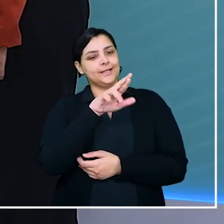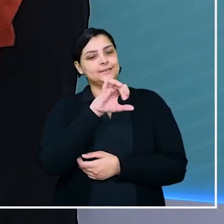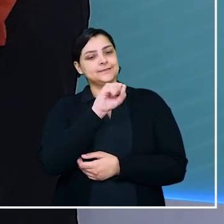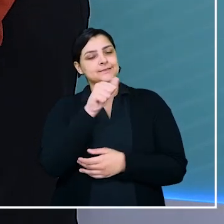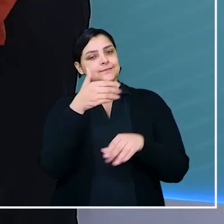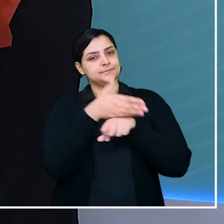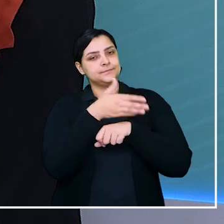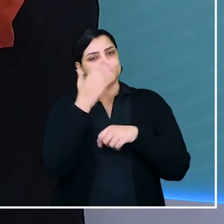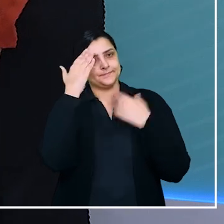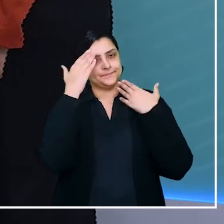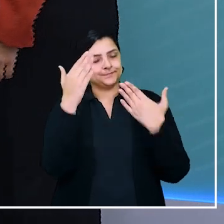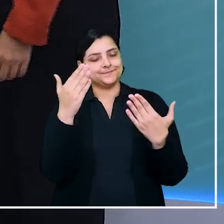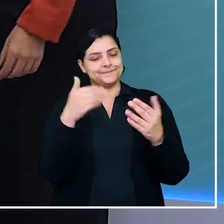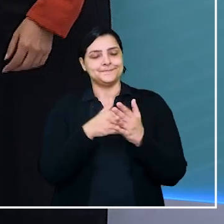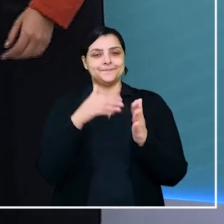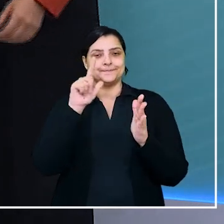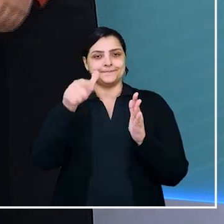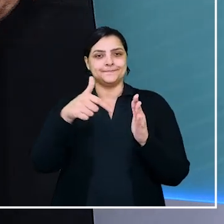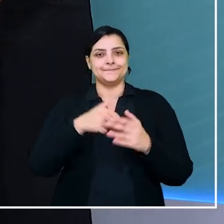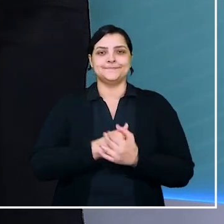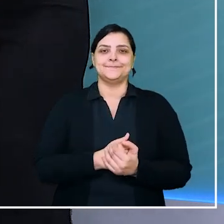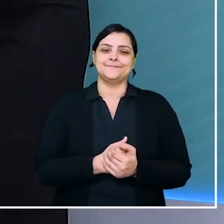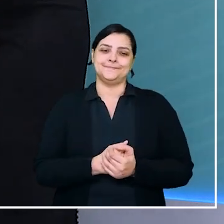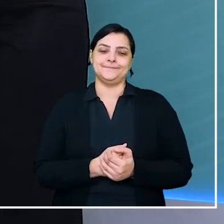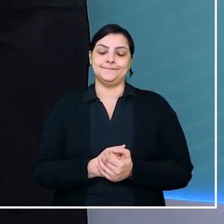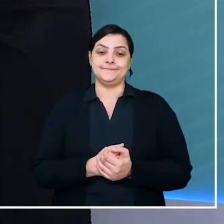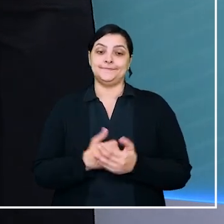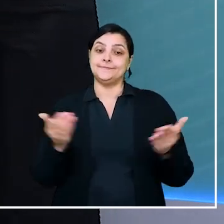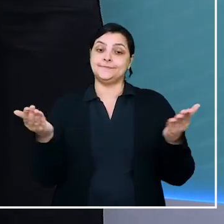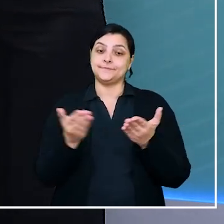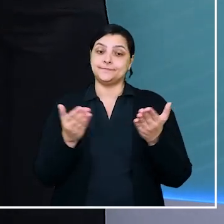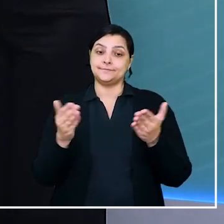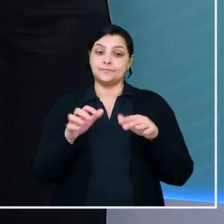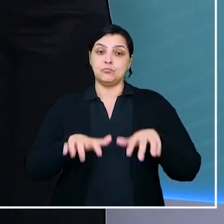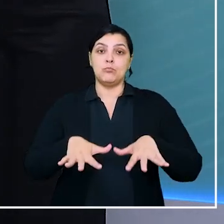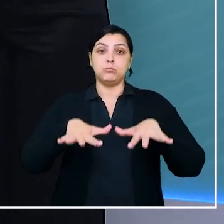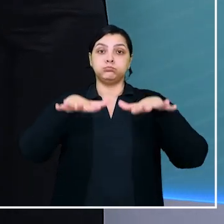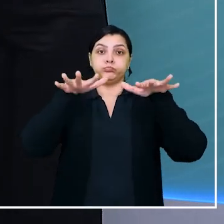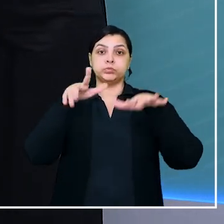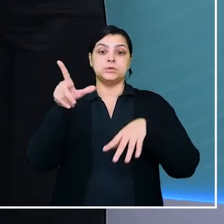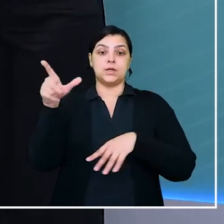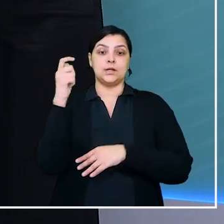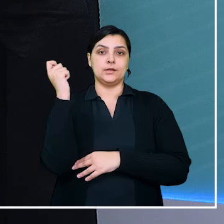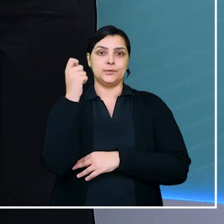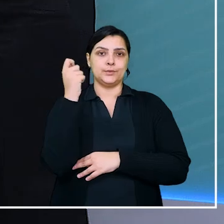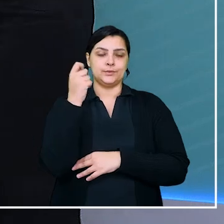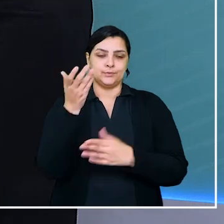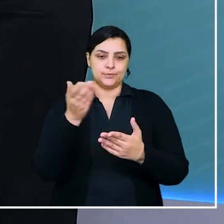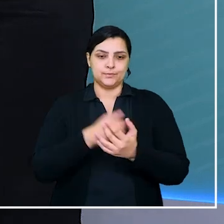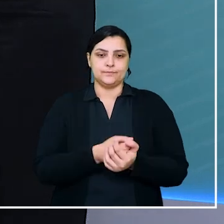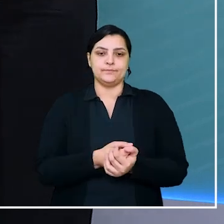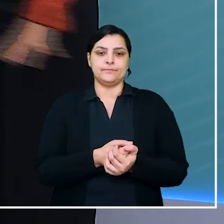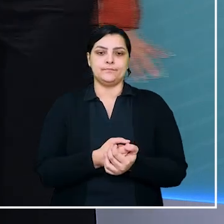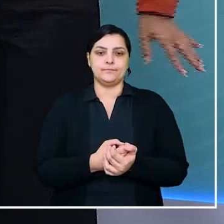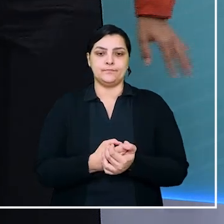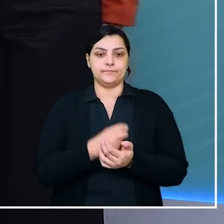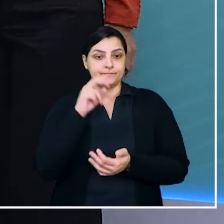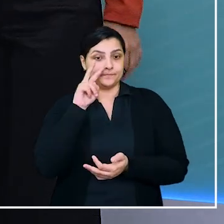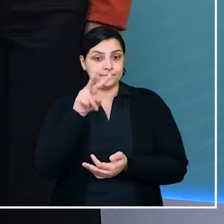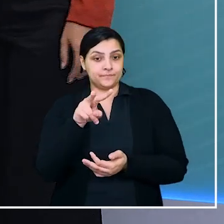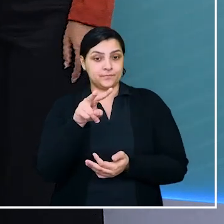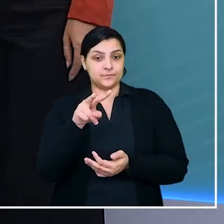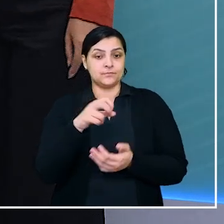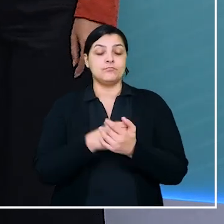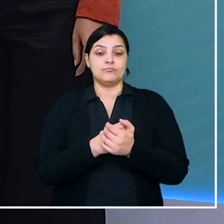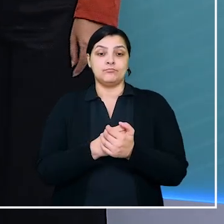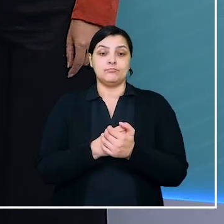pela participação e até a próxima. E nós vamos falar agora das enchentes no Rio Grande do Sul. Aqui na nossa tela, nós podemos ver